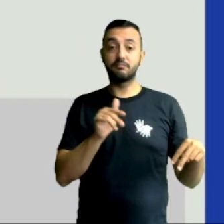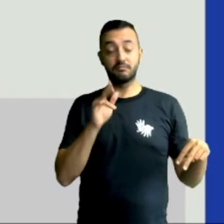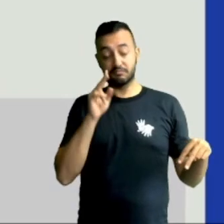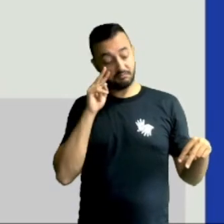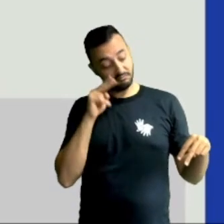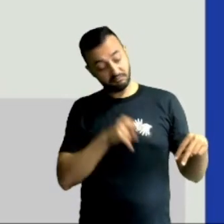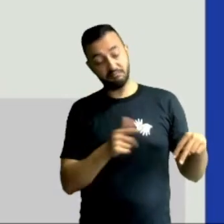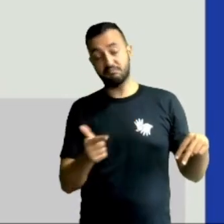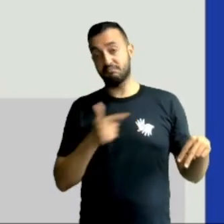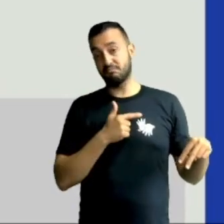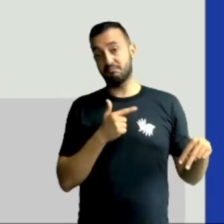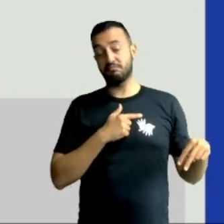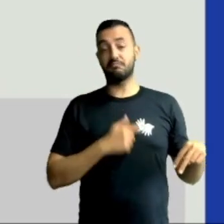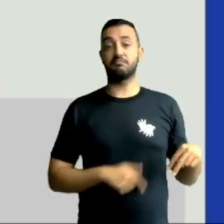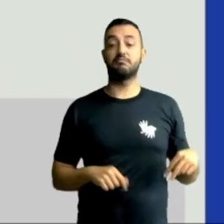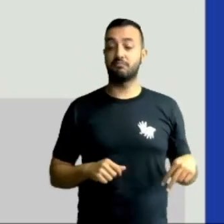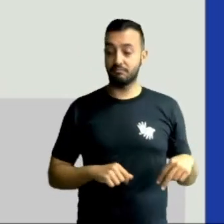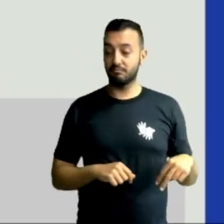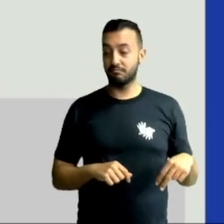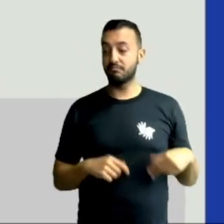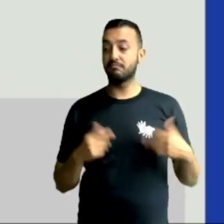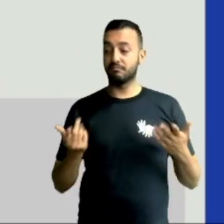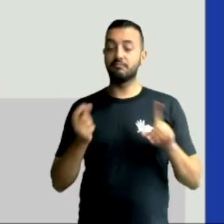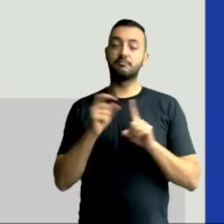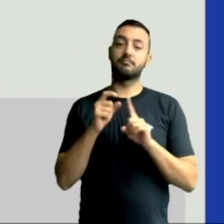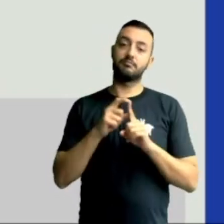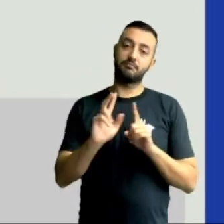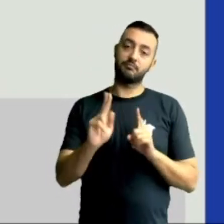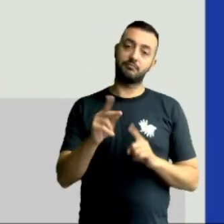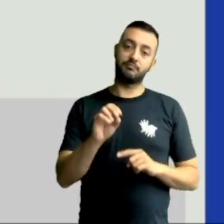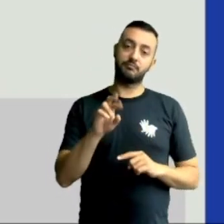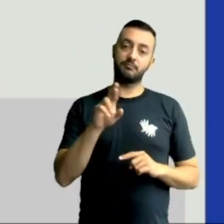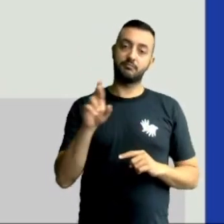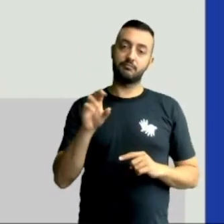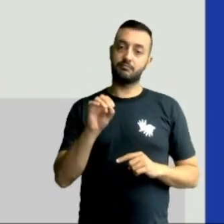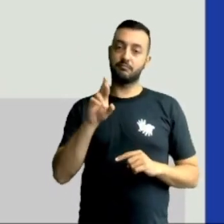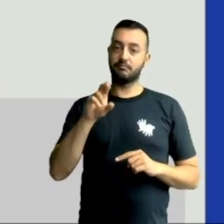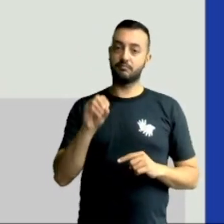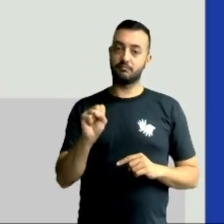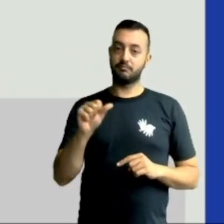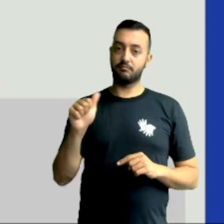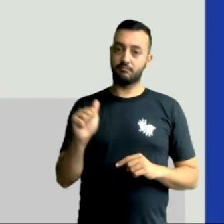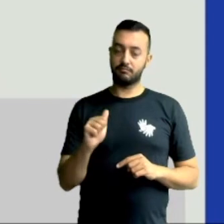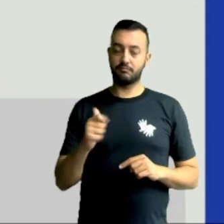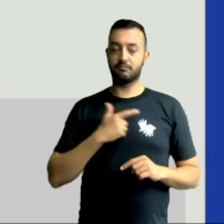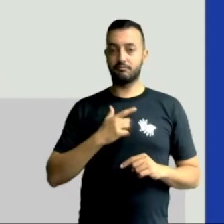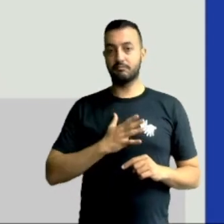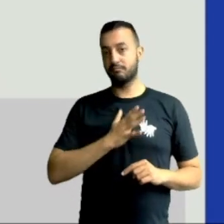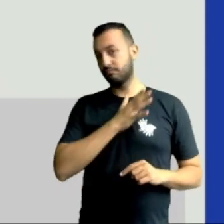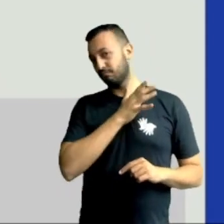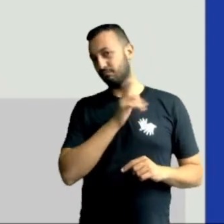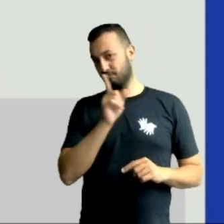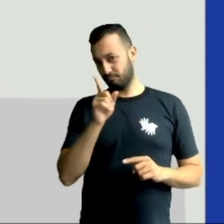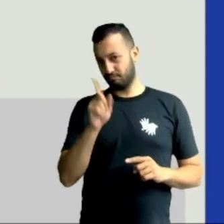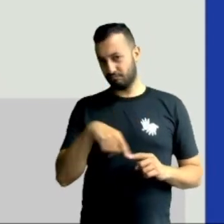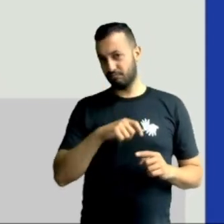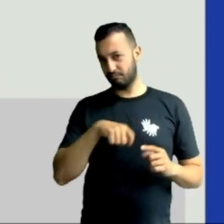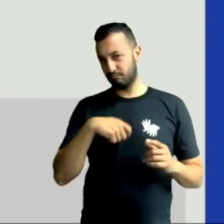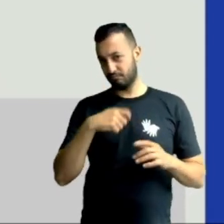reparado na feiura das minhas pernas. Então, o termo destacado aí, ó, horrorosas. Será que essa palavra horrorosa é um adjetivo?